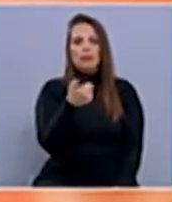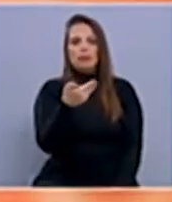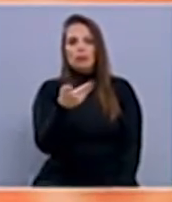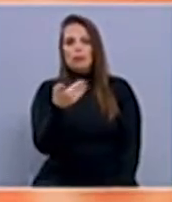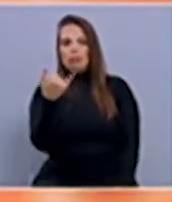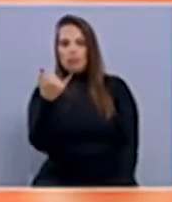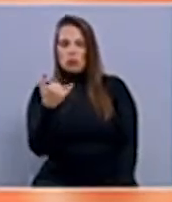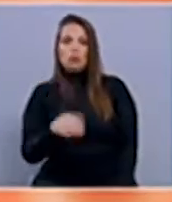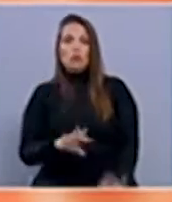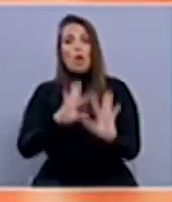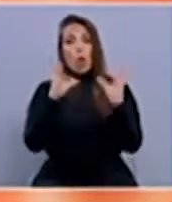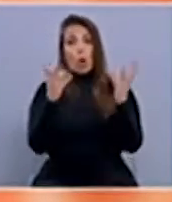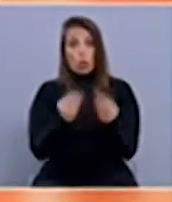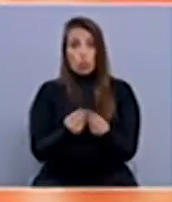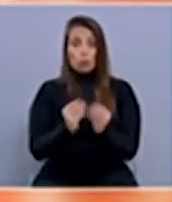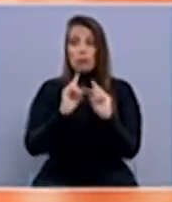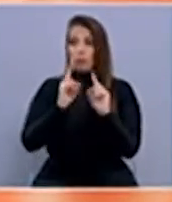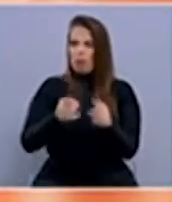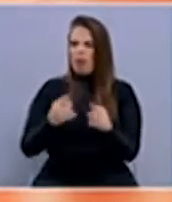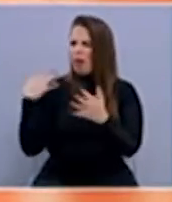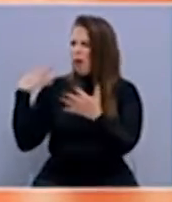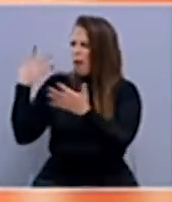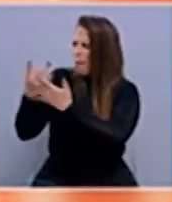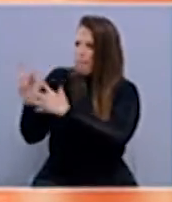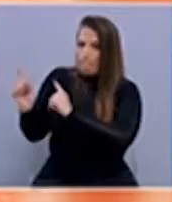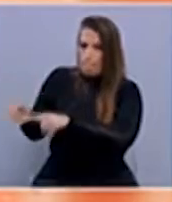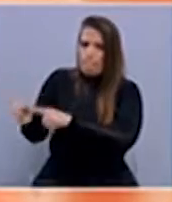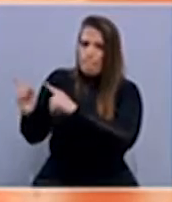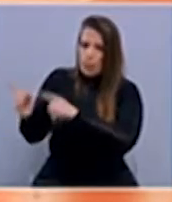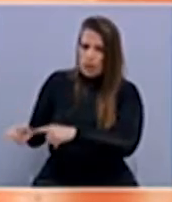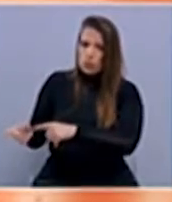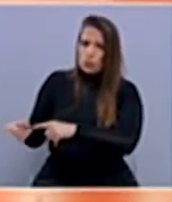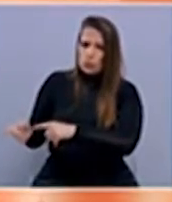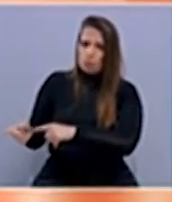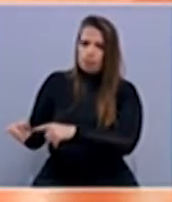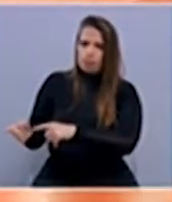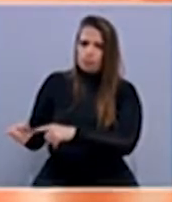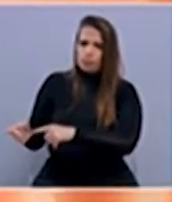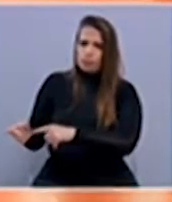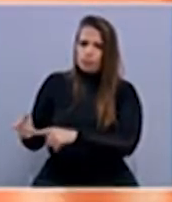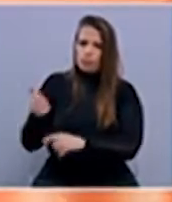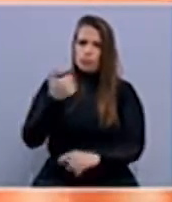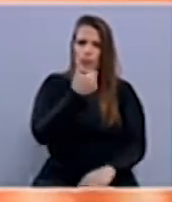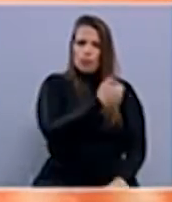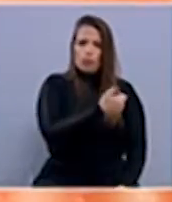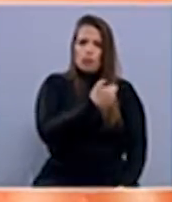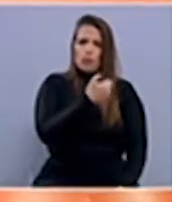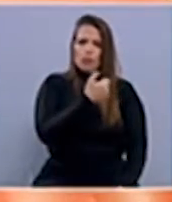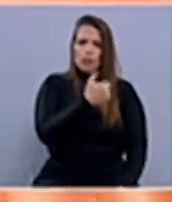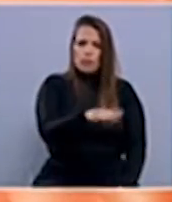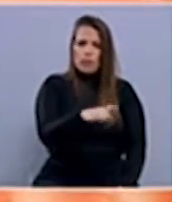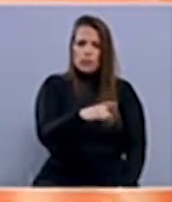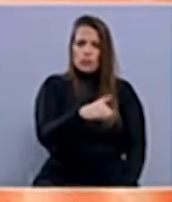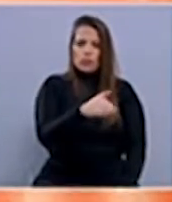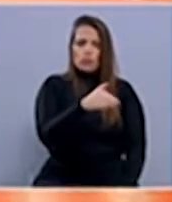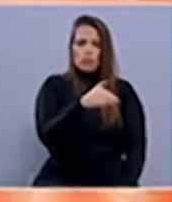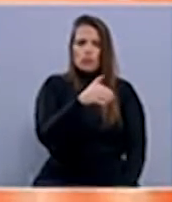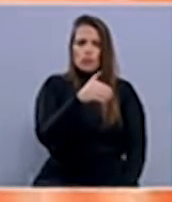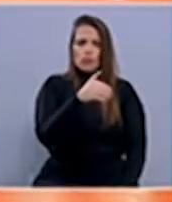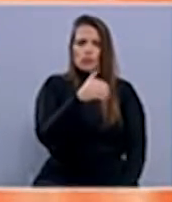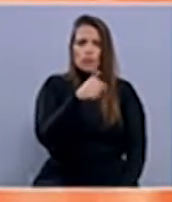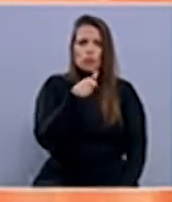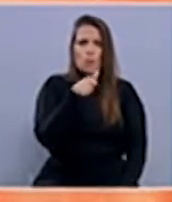17.572, sendo que ao todo, desde março de 2020, já se contam mais de 550 mil